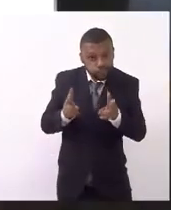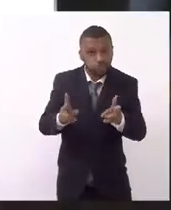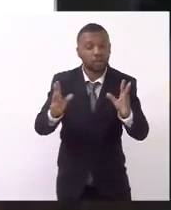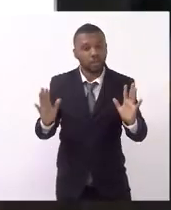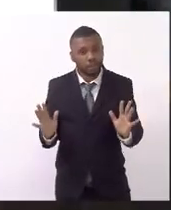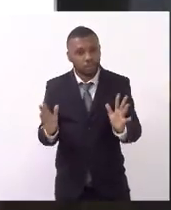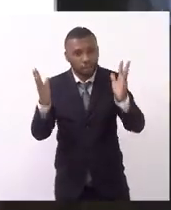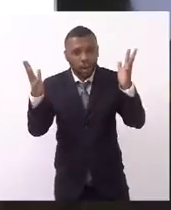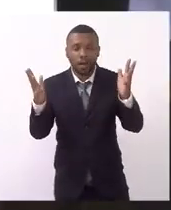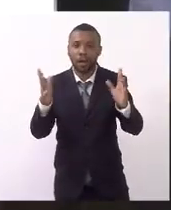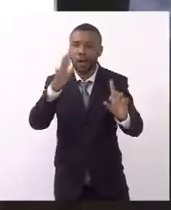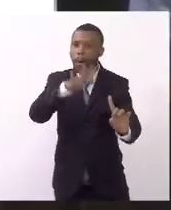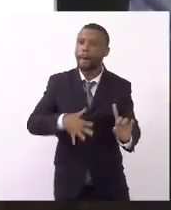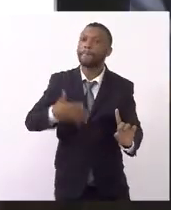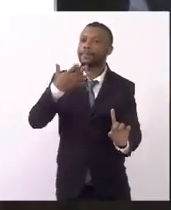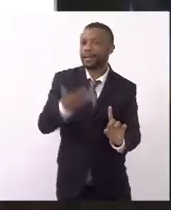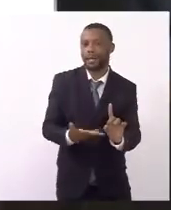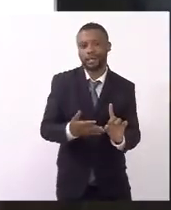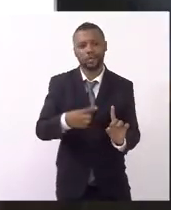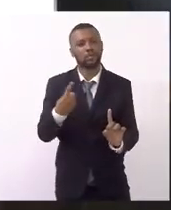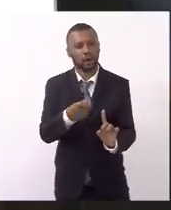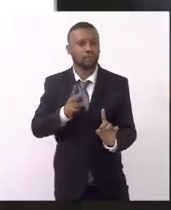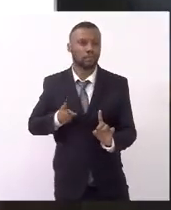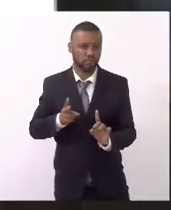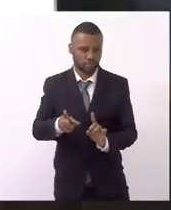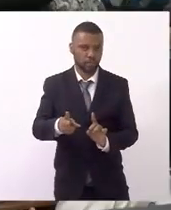aqui com as nossas homenagens